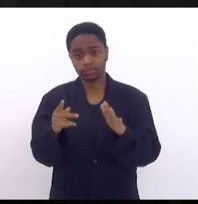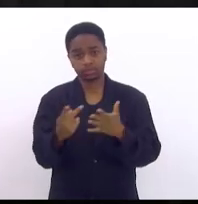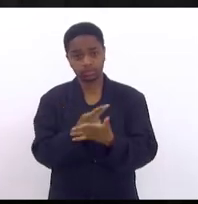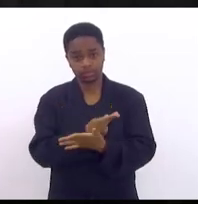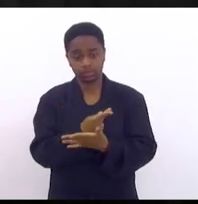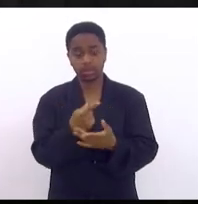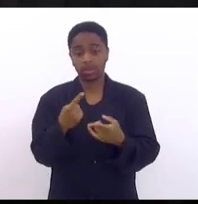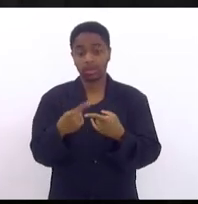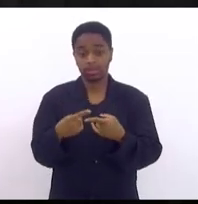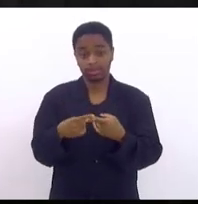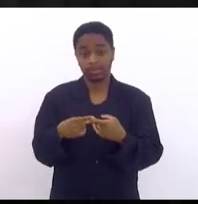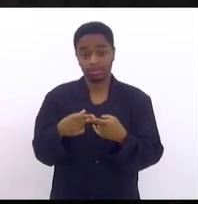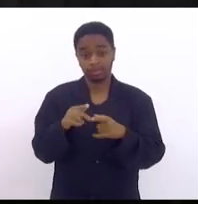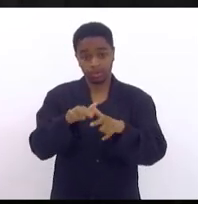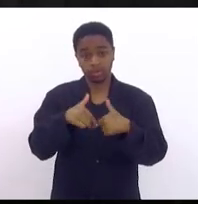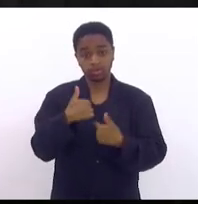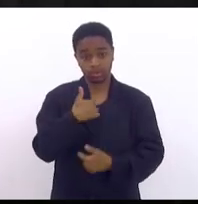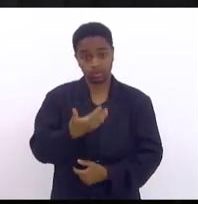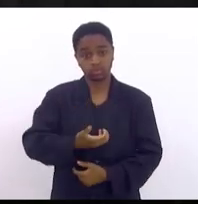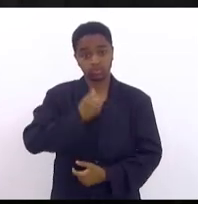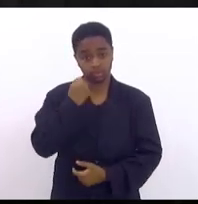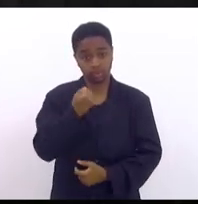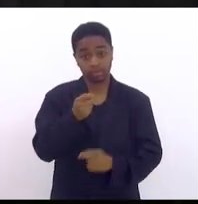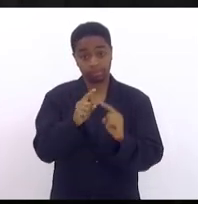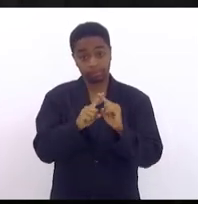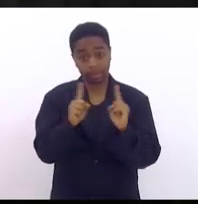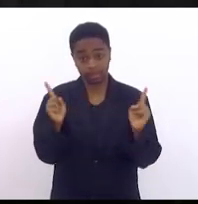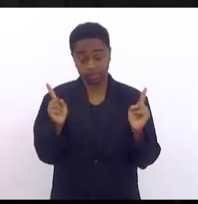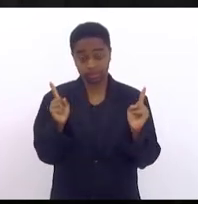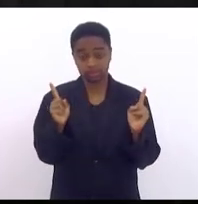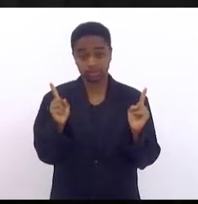Essa é a minha surpresa. Mas,